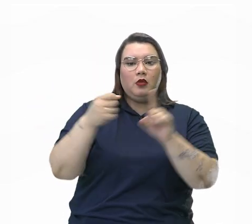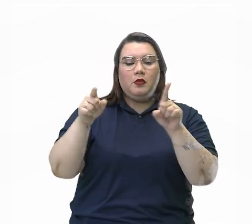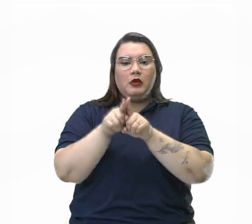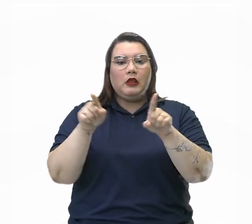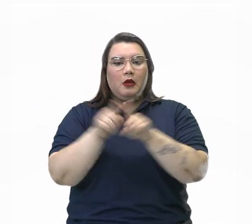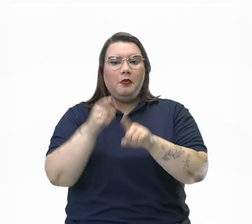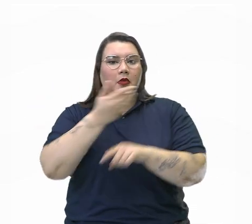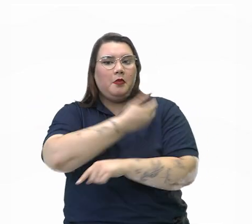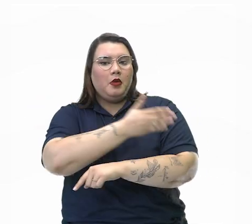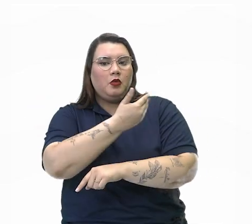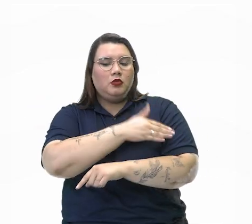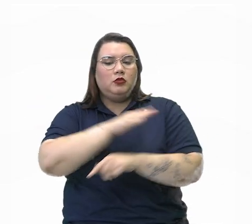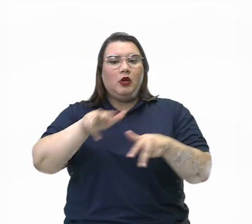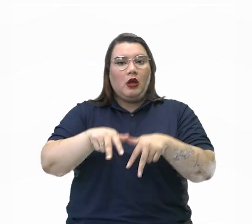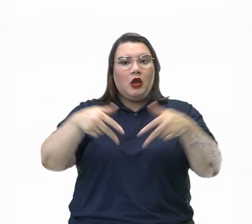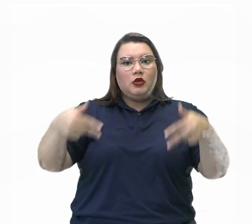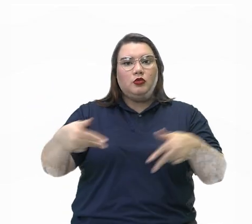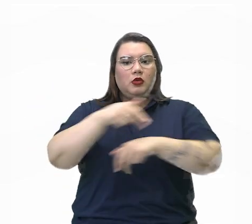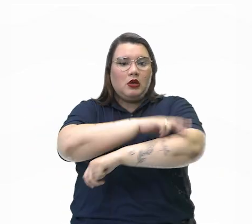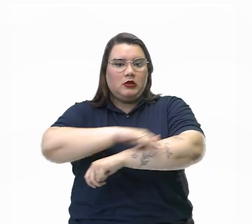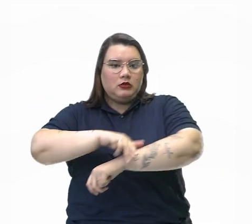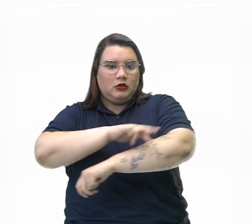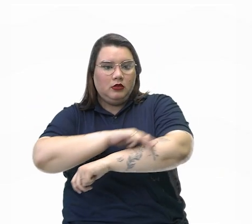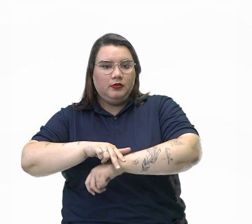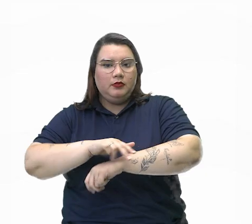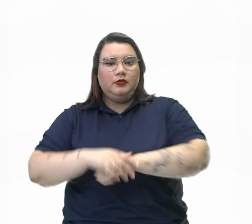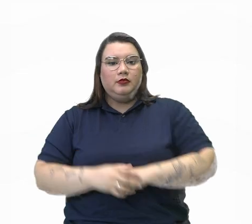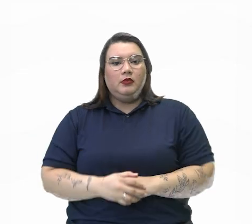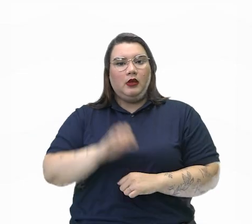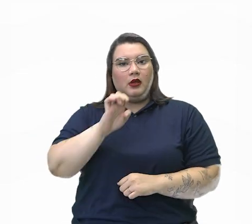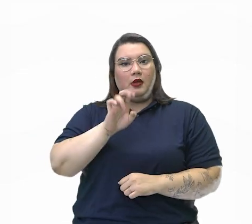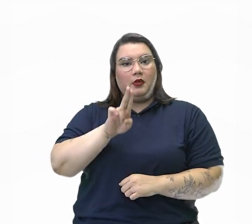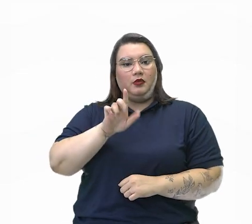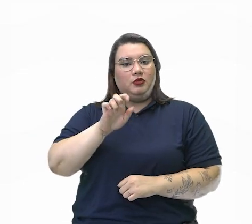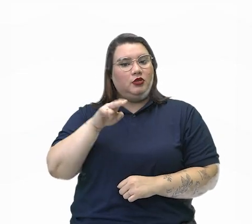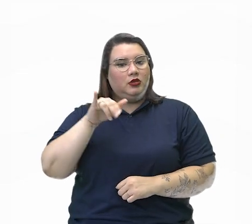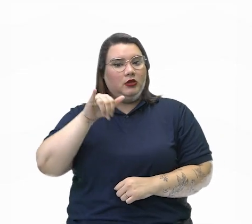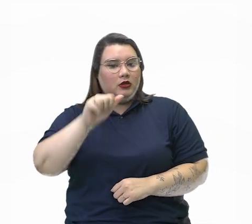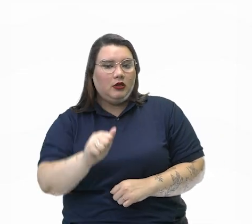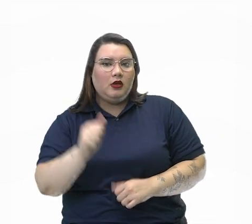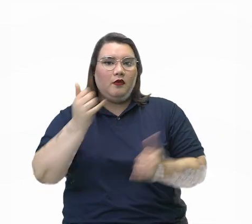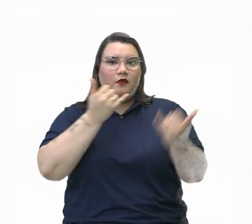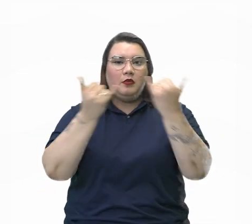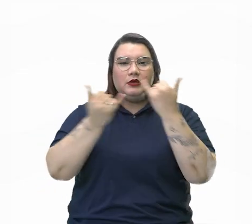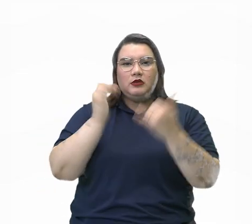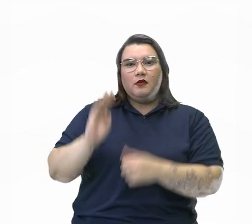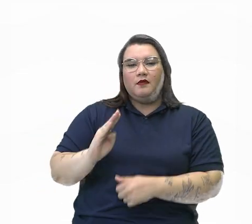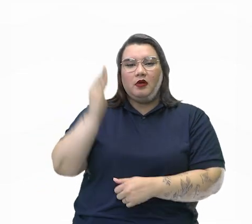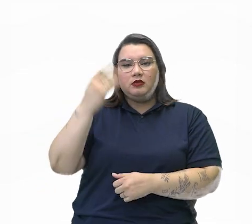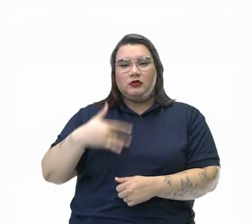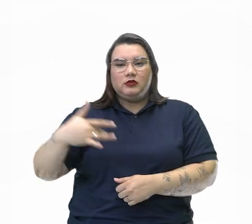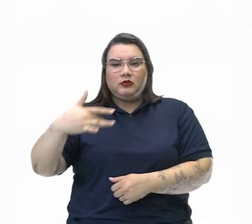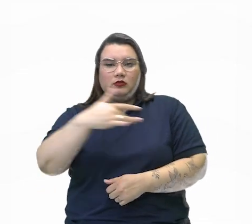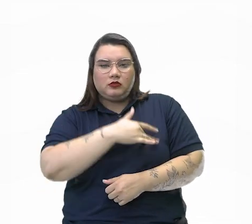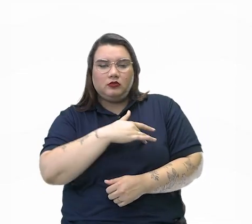e discriminação étnico-racial. Eugênia, fake news e